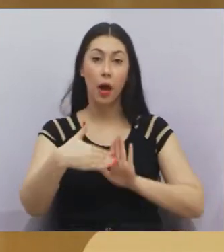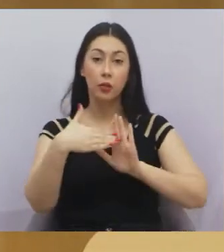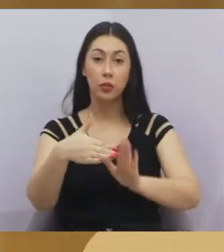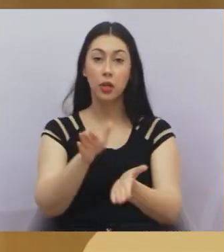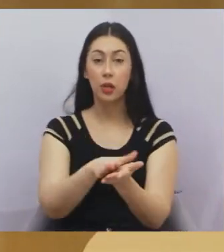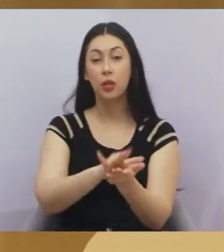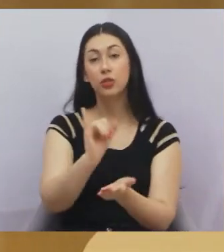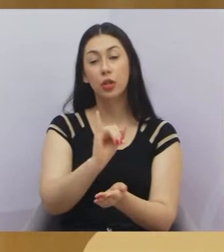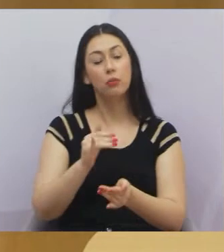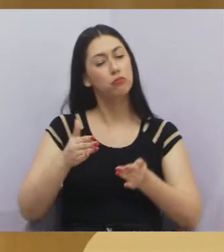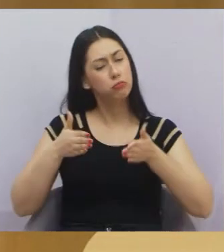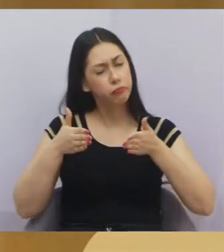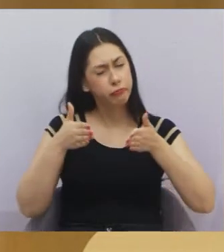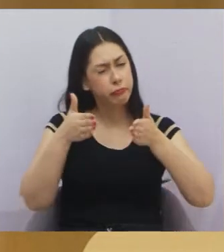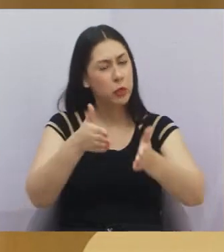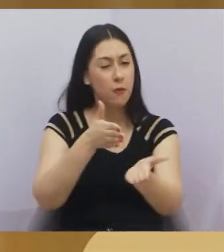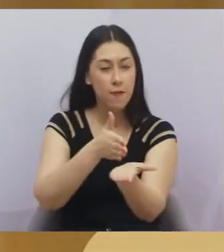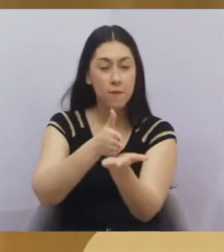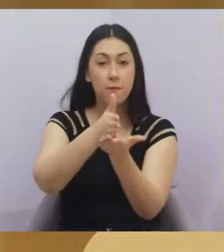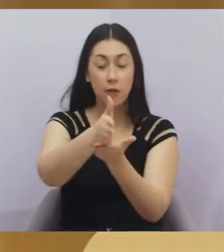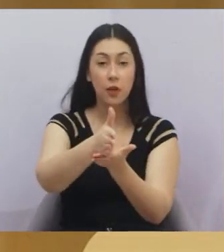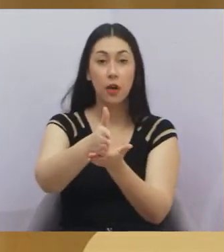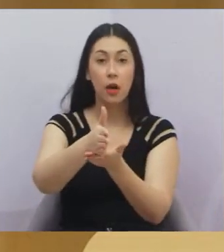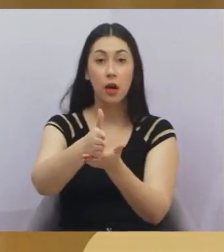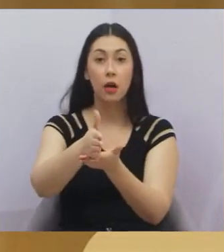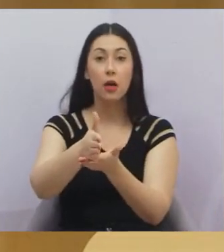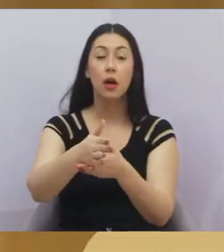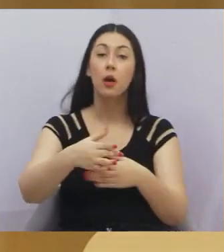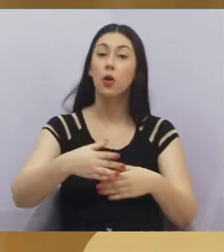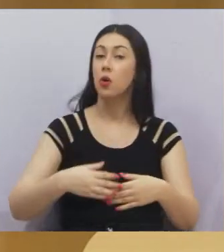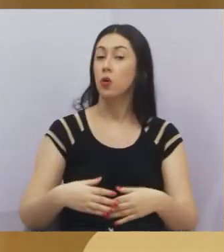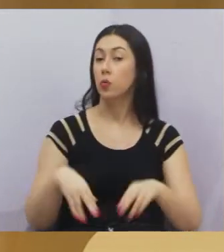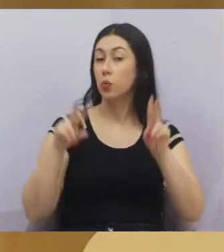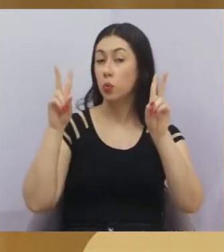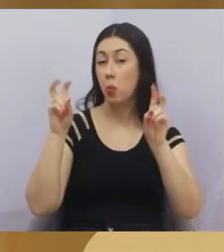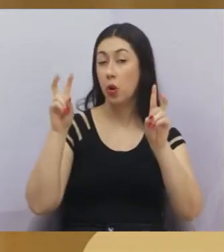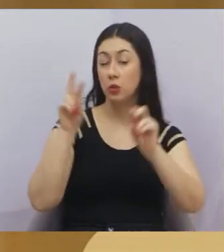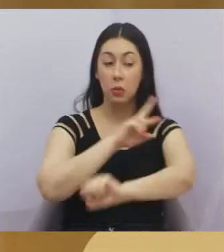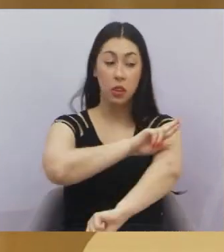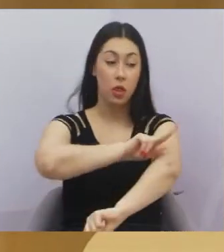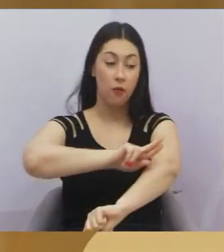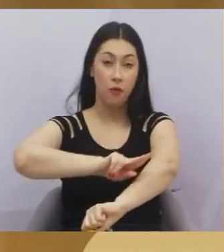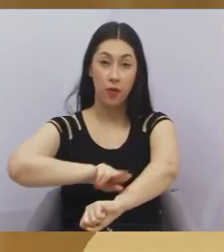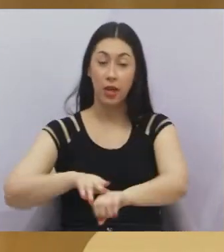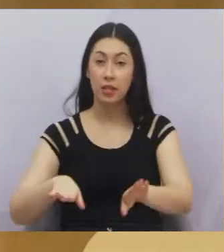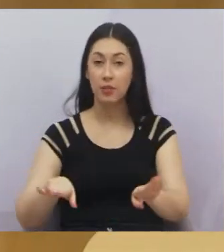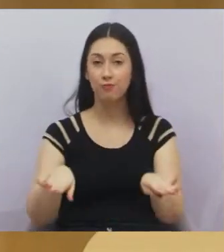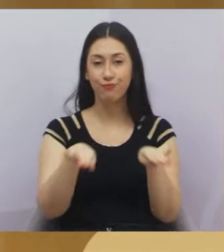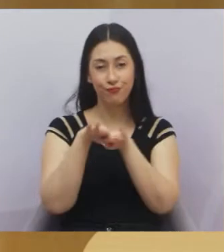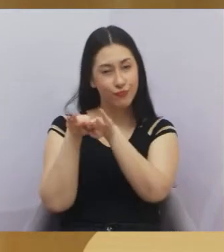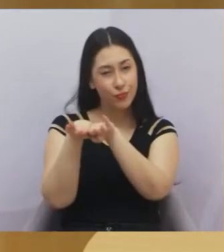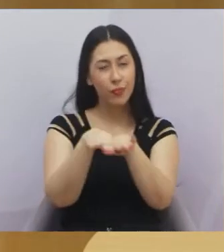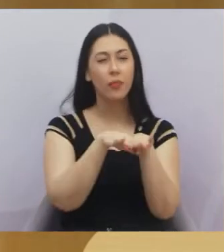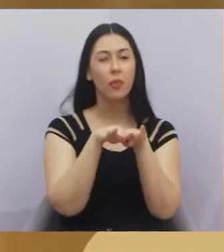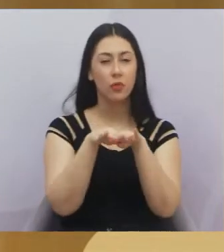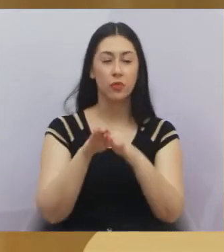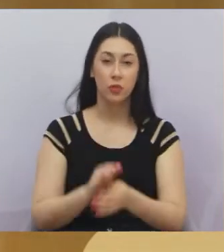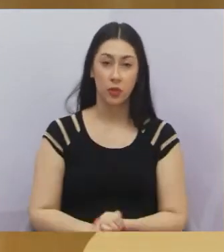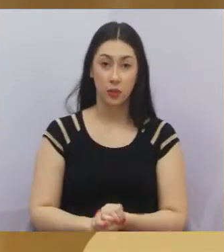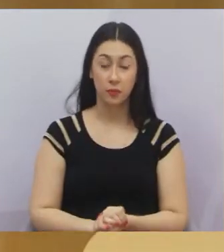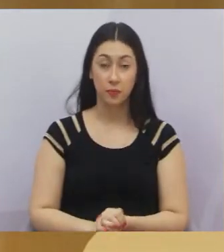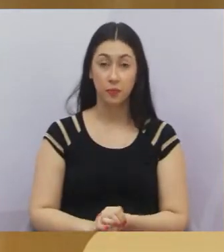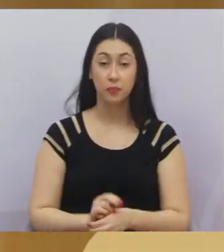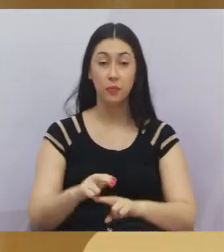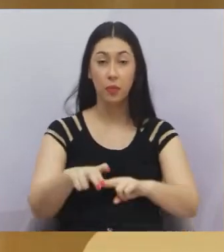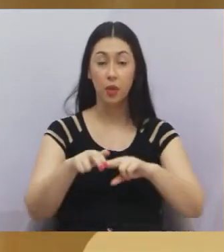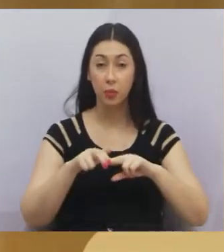desenvolvimento das políticas públicas voltado ao tema da igualdade racial, racismo e intolerância.